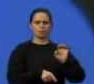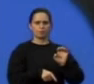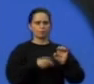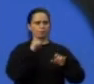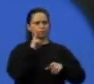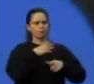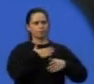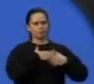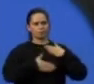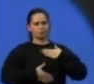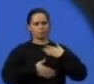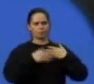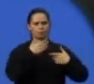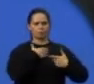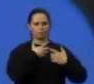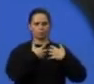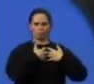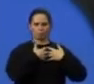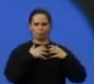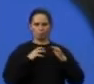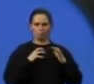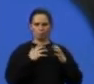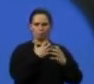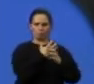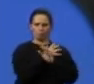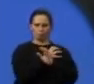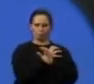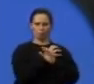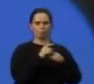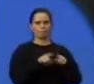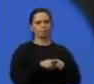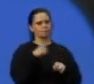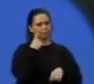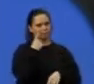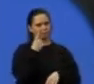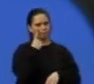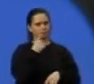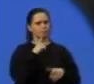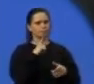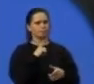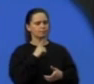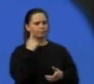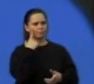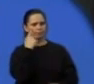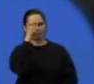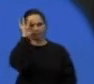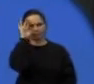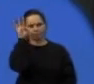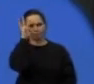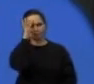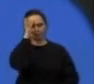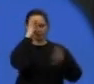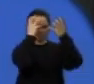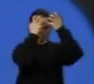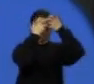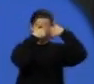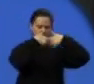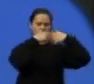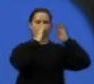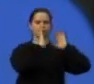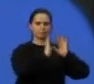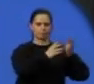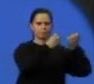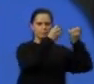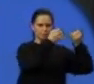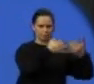traumatismo músculo-esquelético. Prezado aluno, vamos agora refletir um pouco sobre o que foi discutido